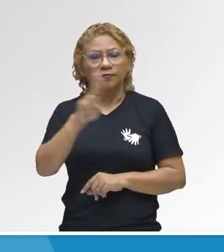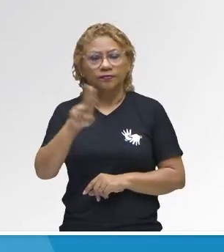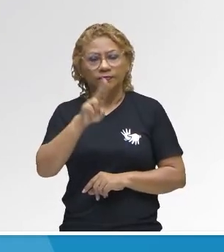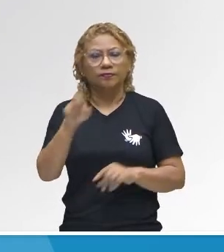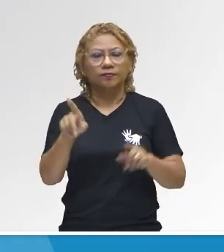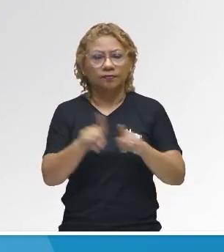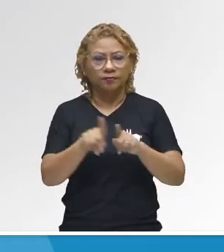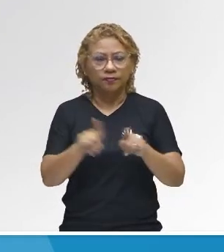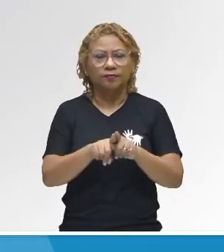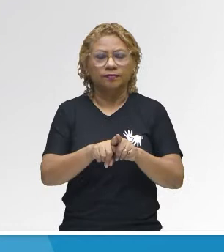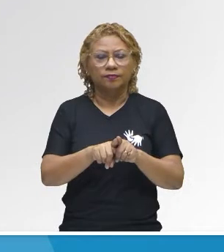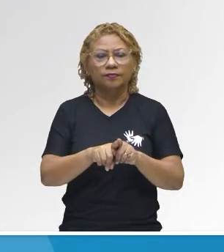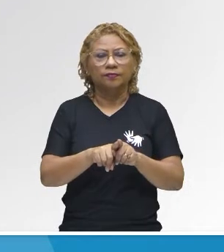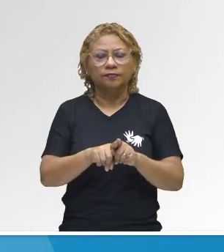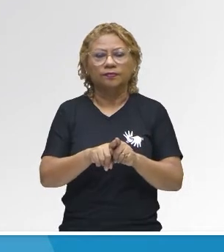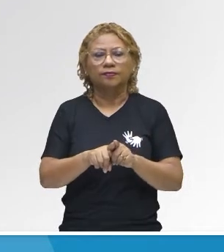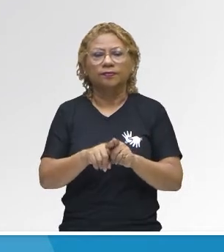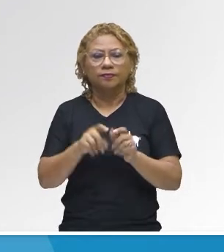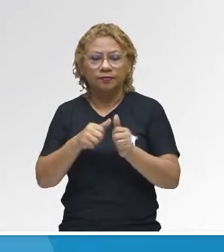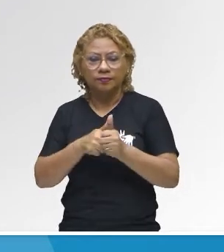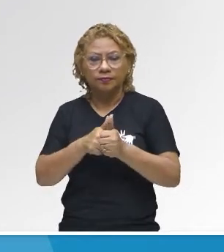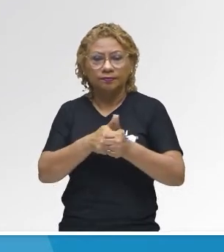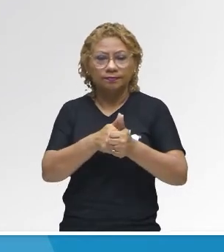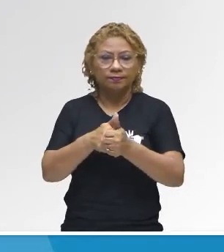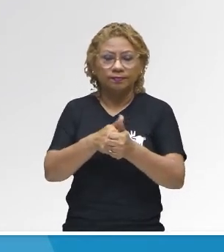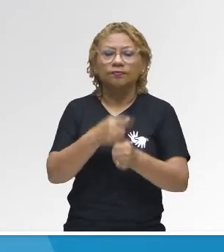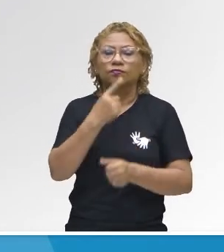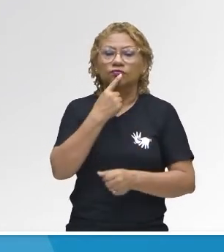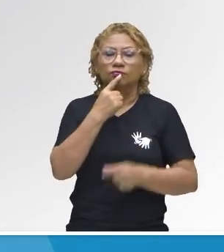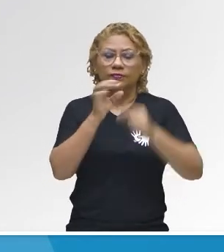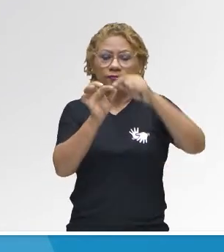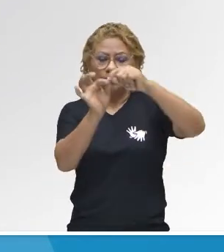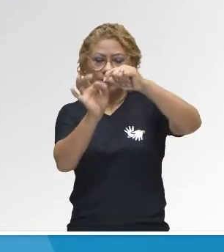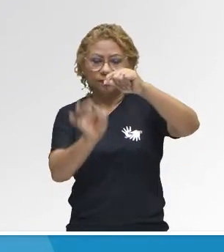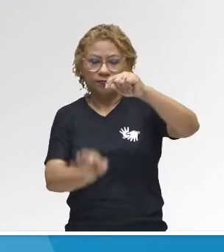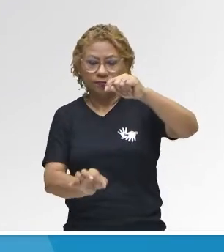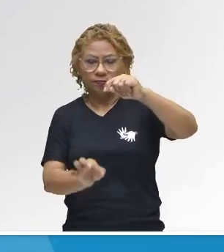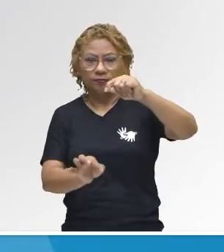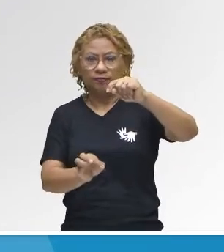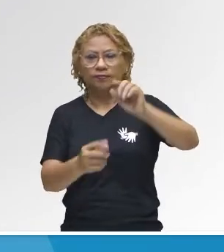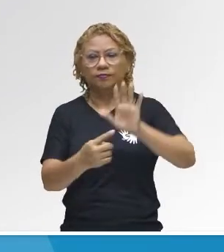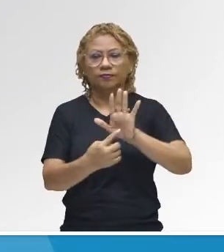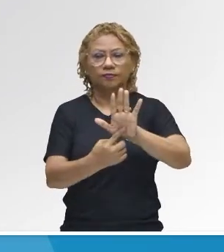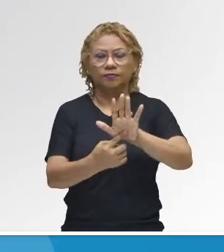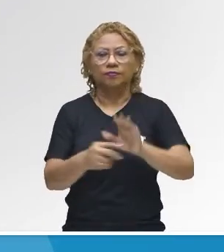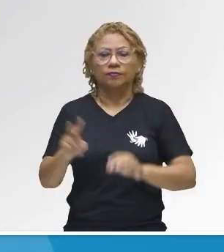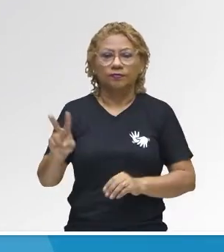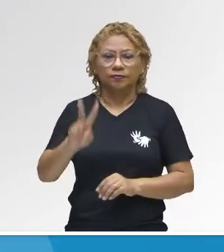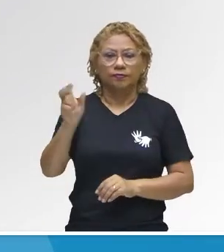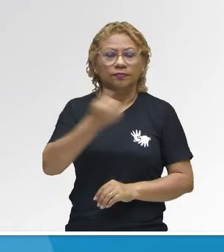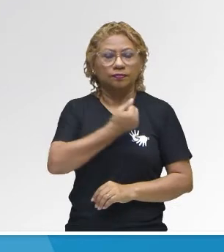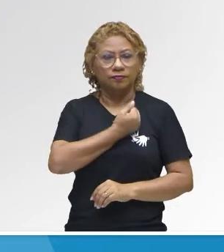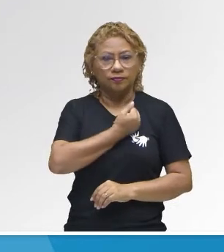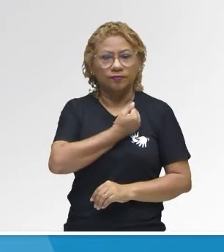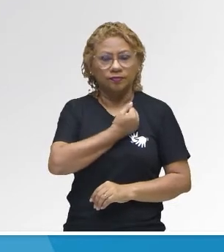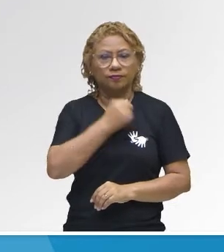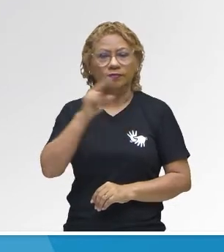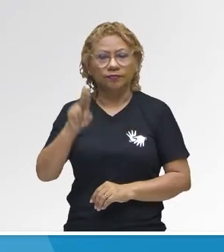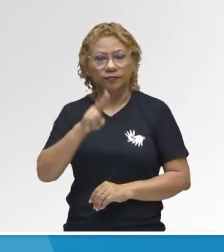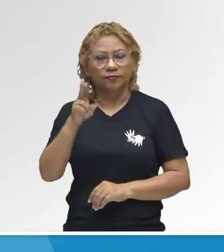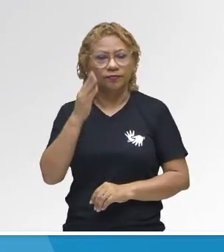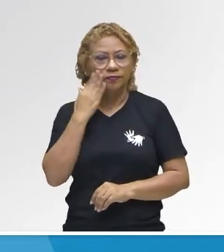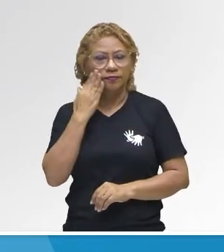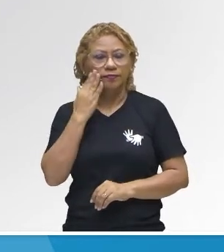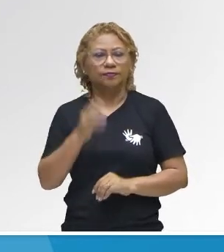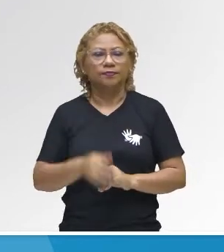reta vertical em vermelho, que representa os valores da tangente que a gente vai ver na nossa